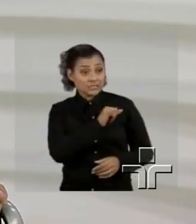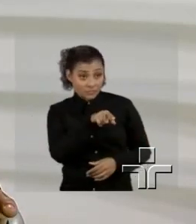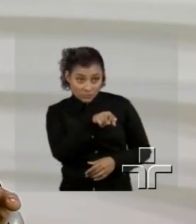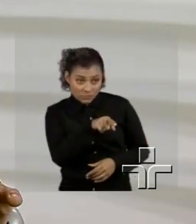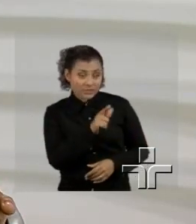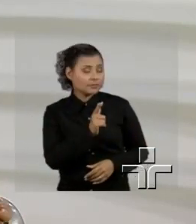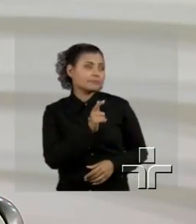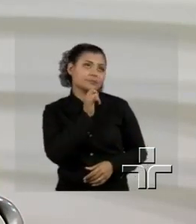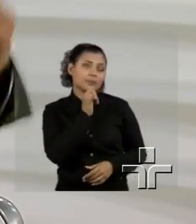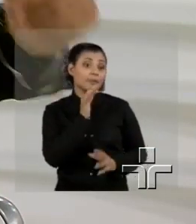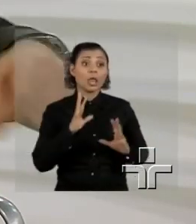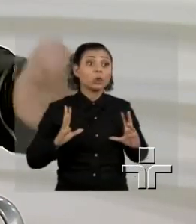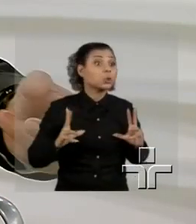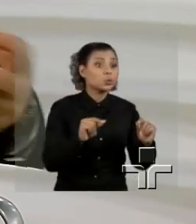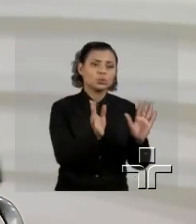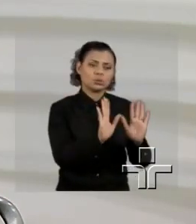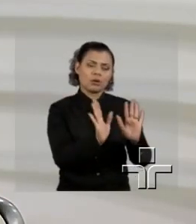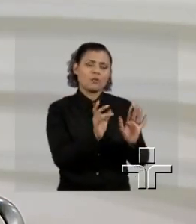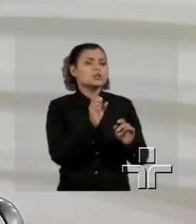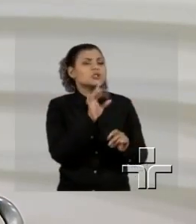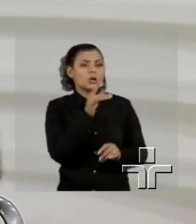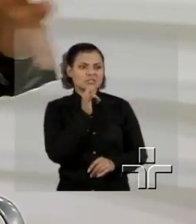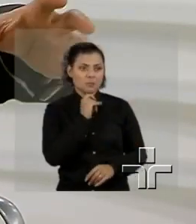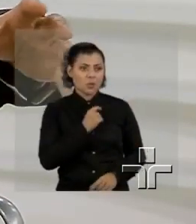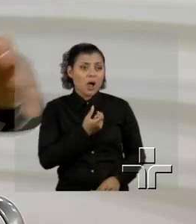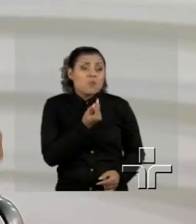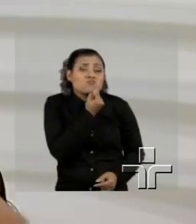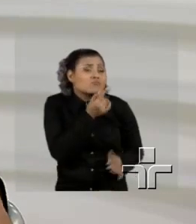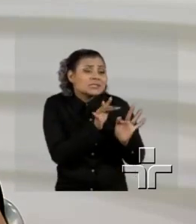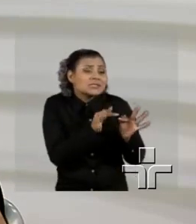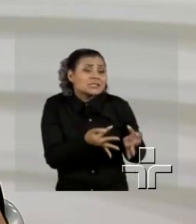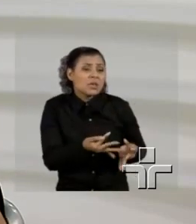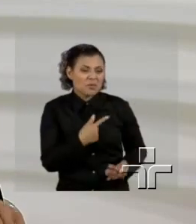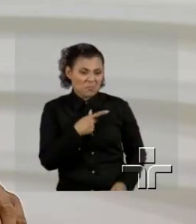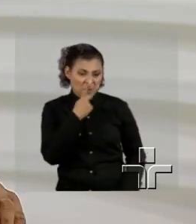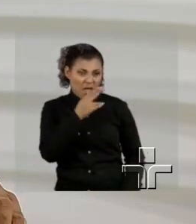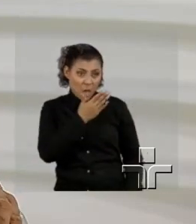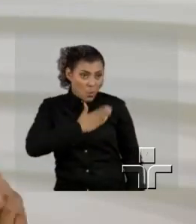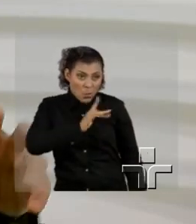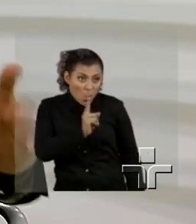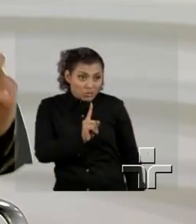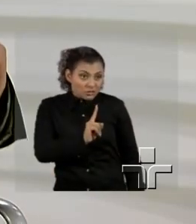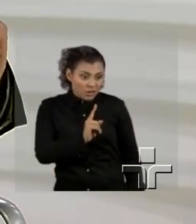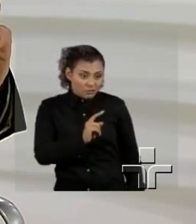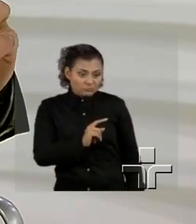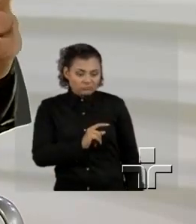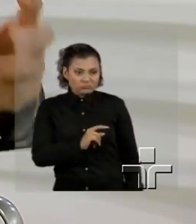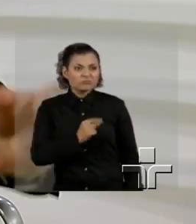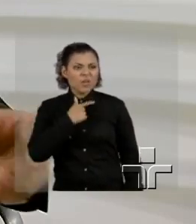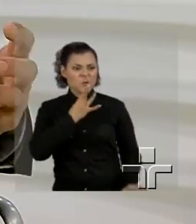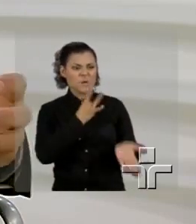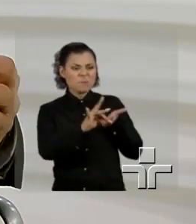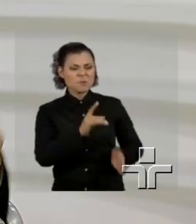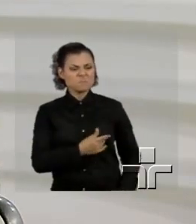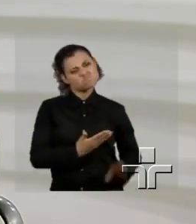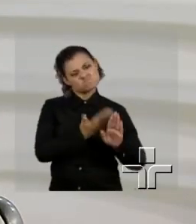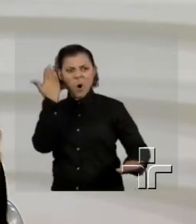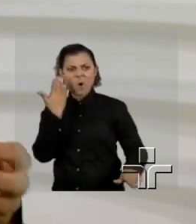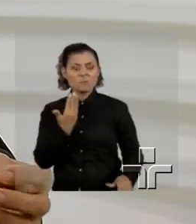que acaba sendo criada na política nacional, que acabou sendo criada na política nacional. Mas o próprio presidente da República não é,